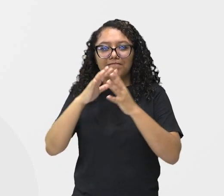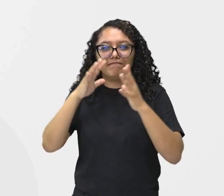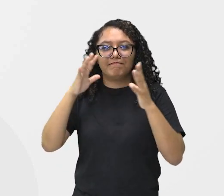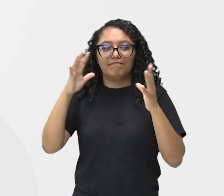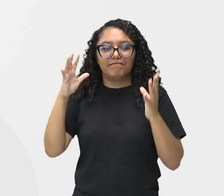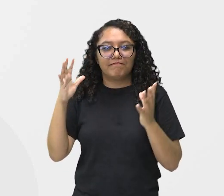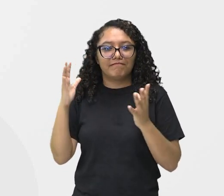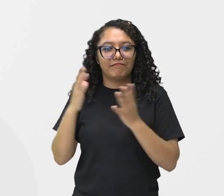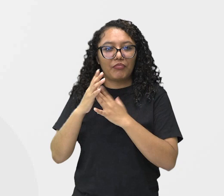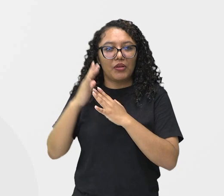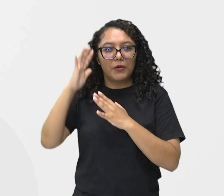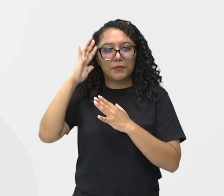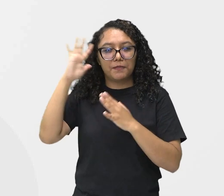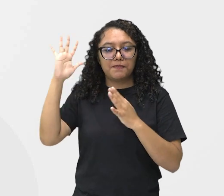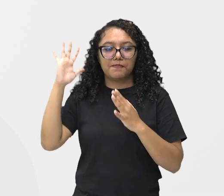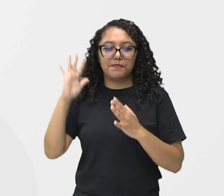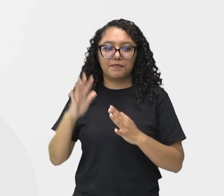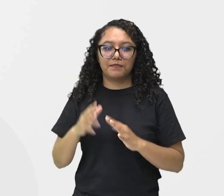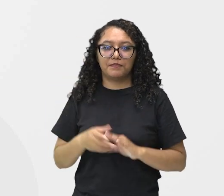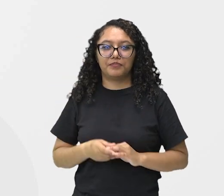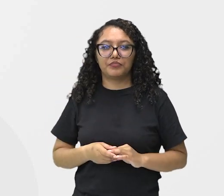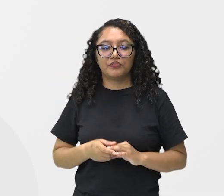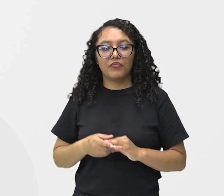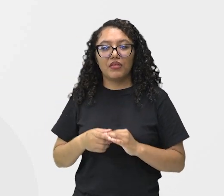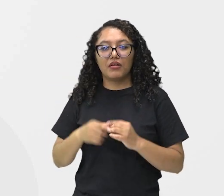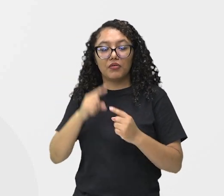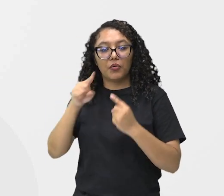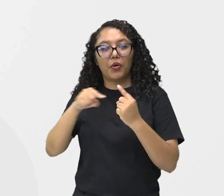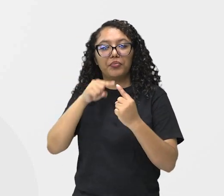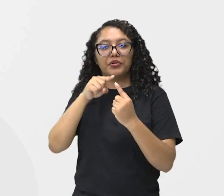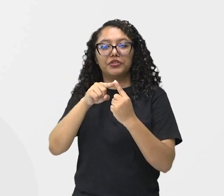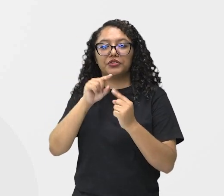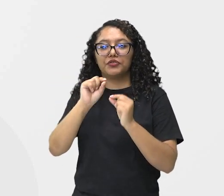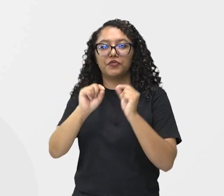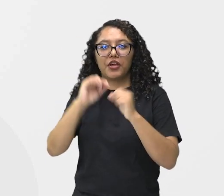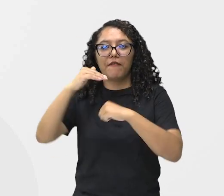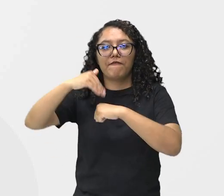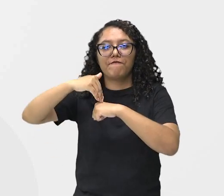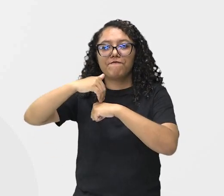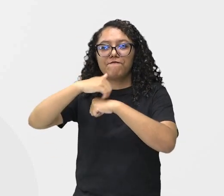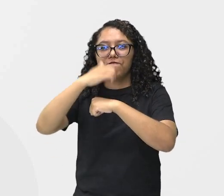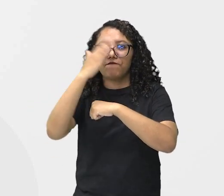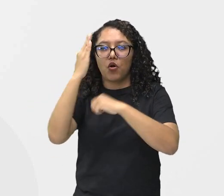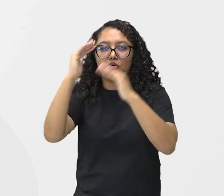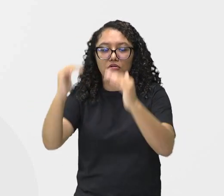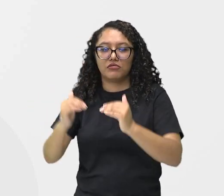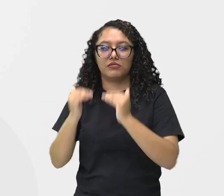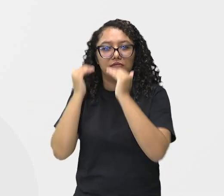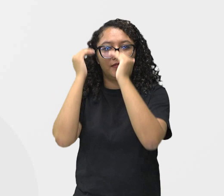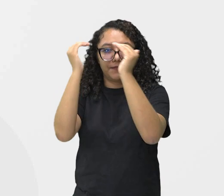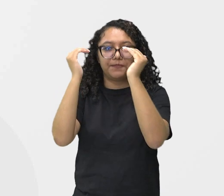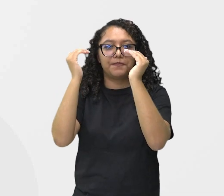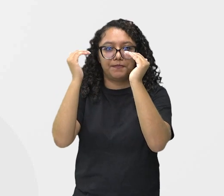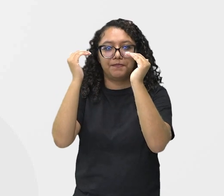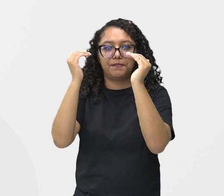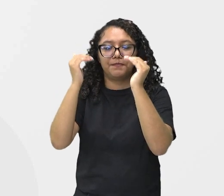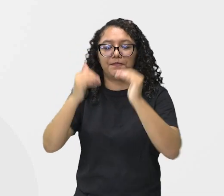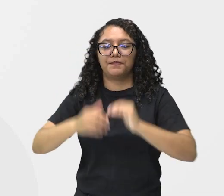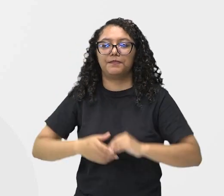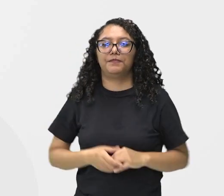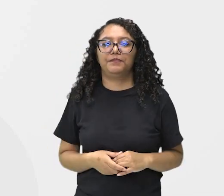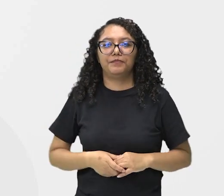expandiu. Refere-se a algo que tem um fim externo e superior a si mesmo. Acabei de mostrar